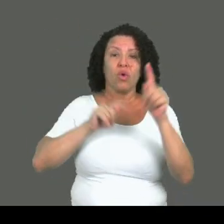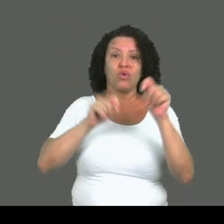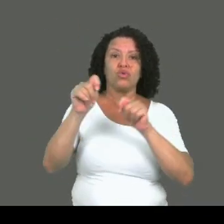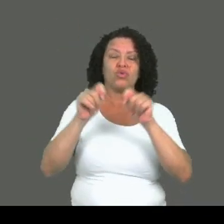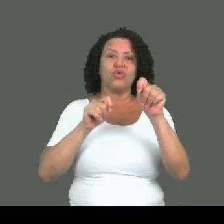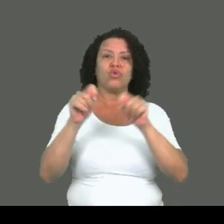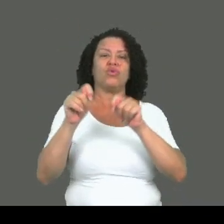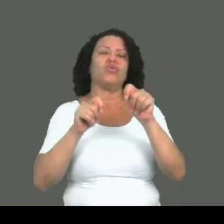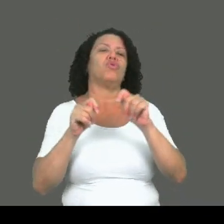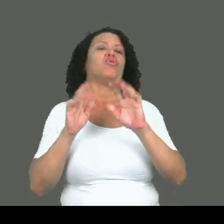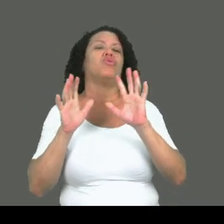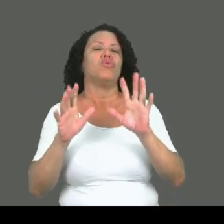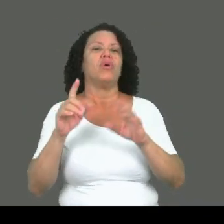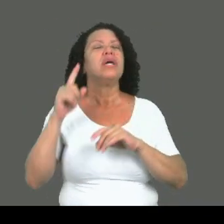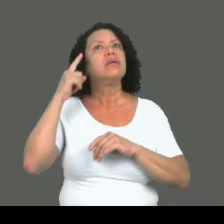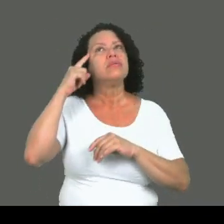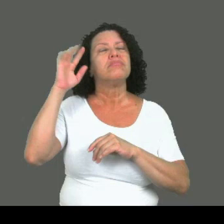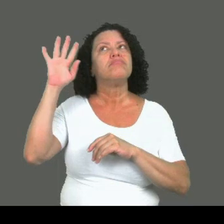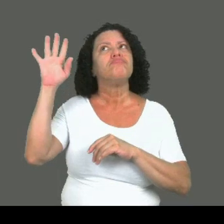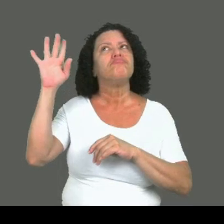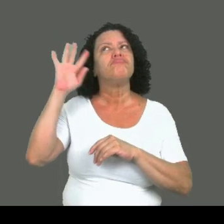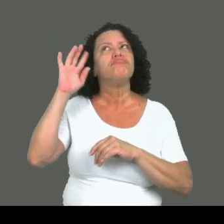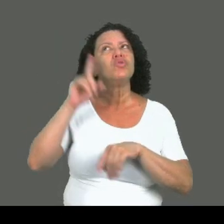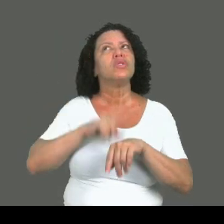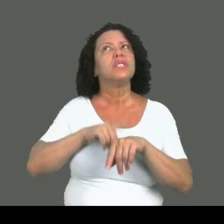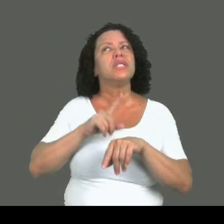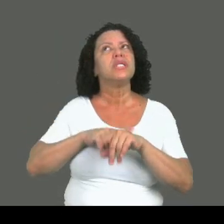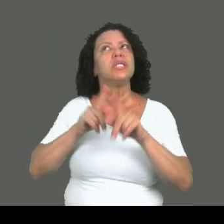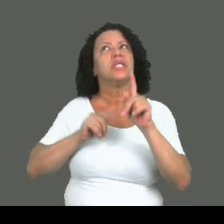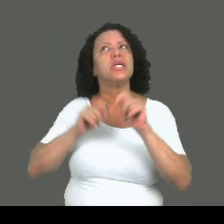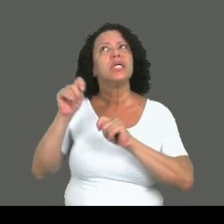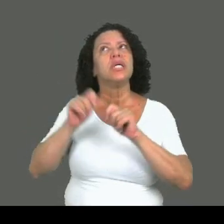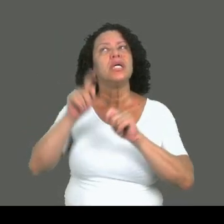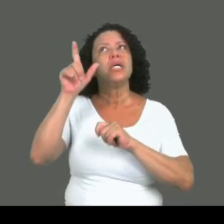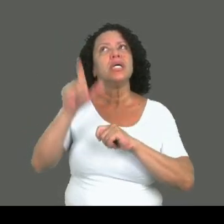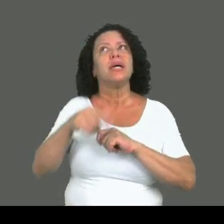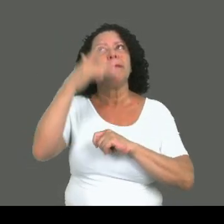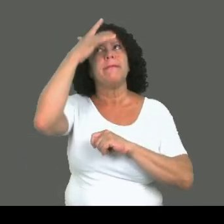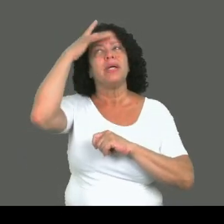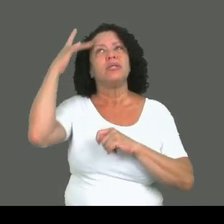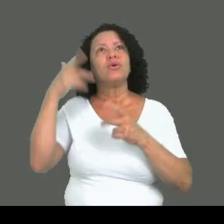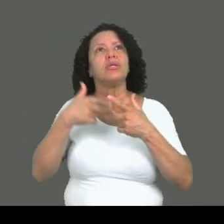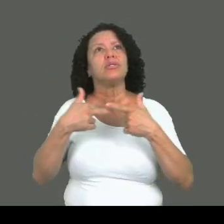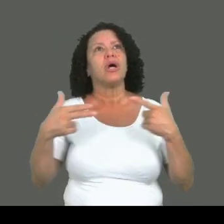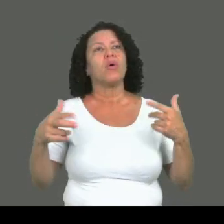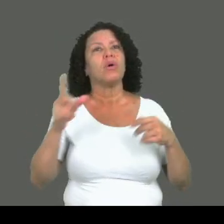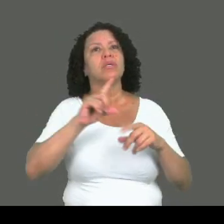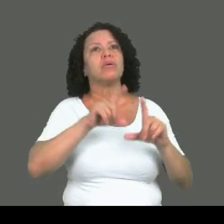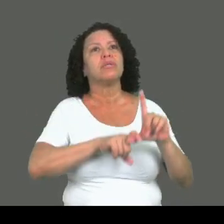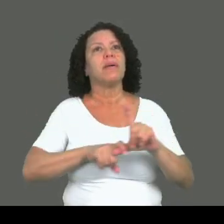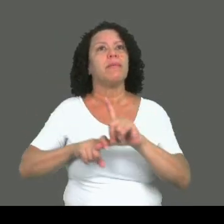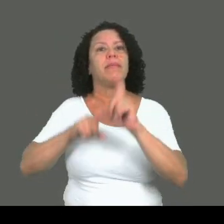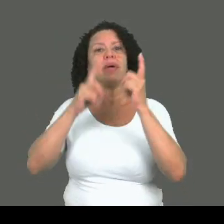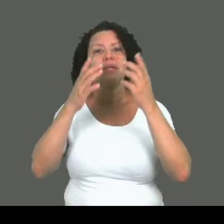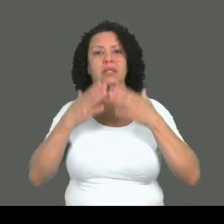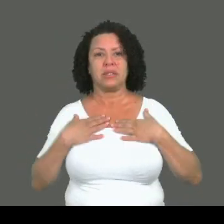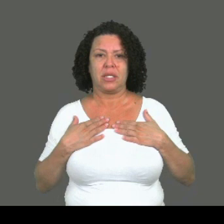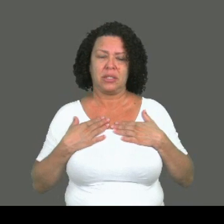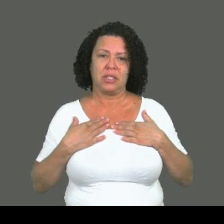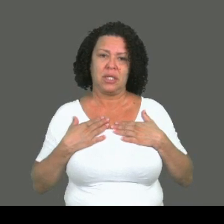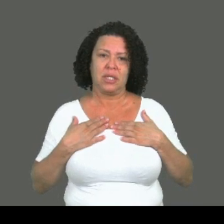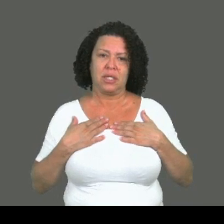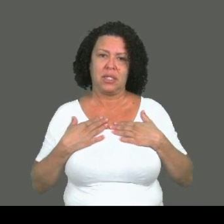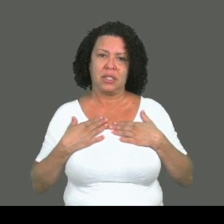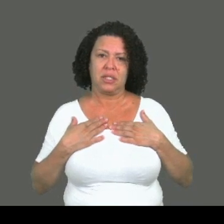tá? Ilusão do controle do tempo, de pessoas, de coisas que não dependem de nós. Então,